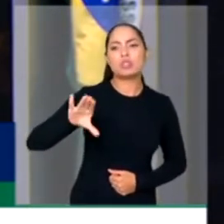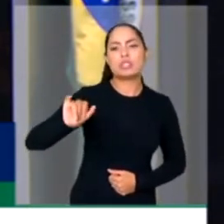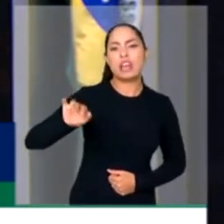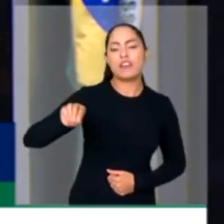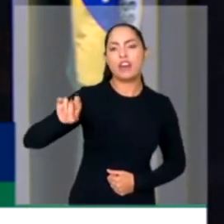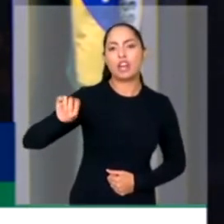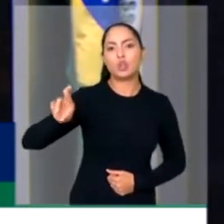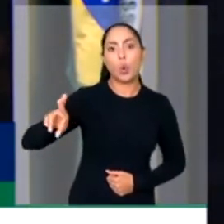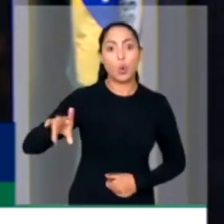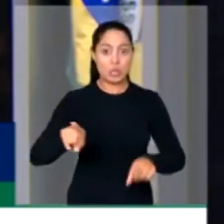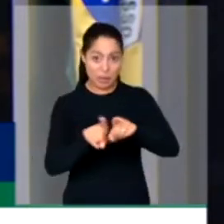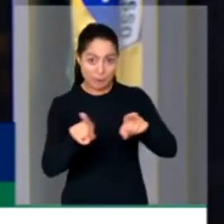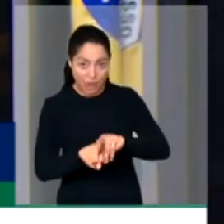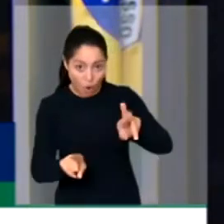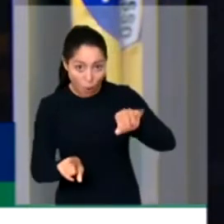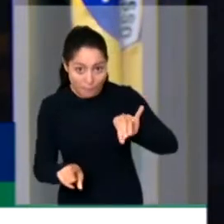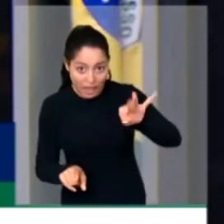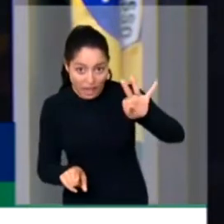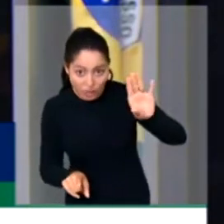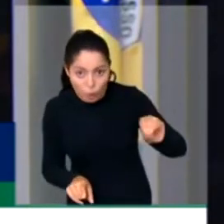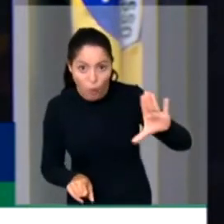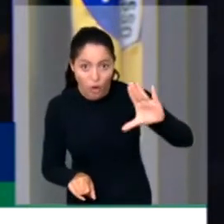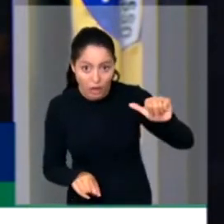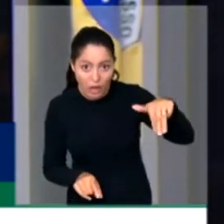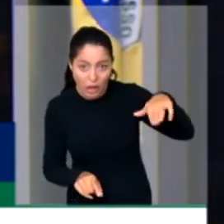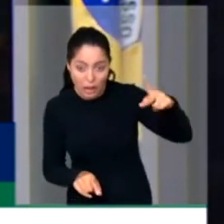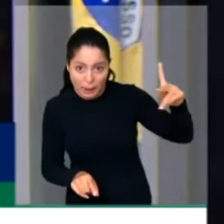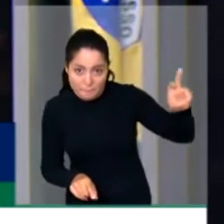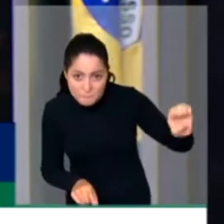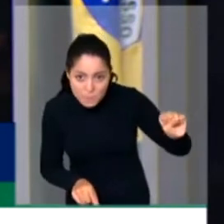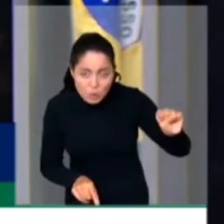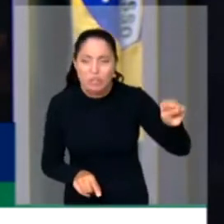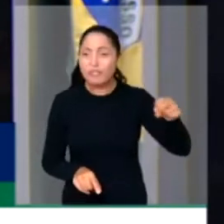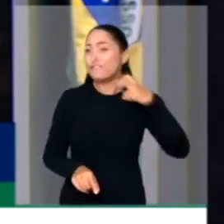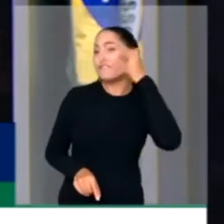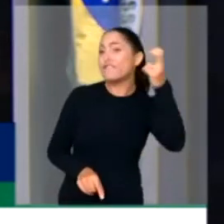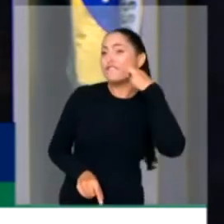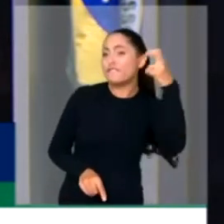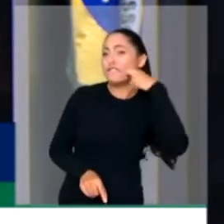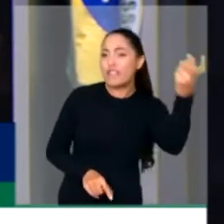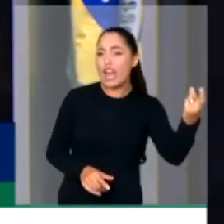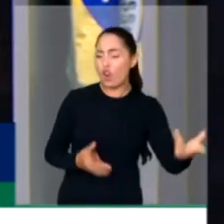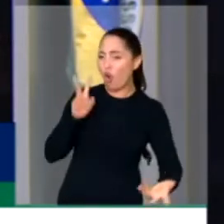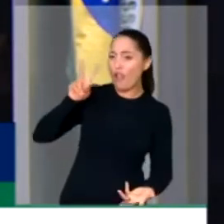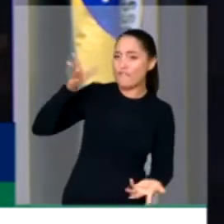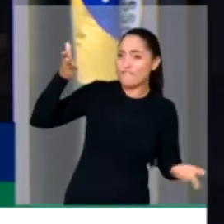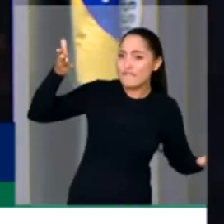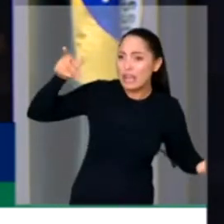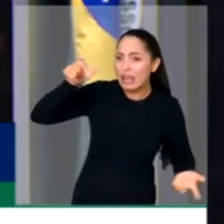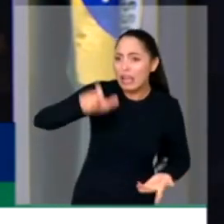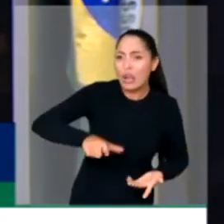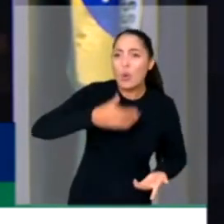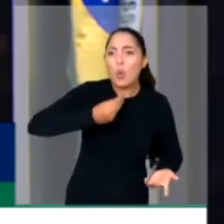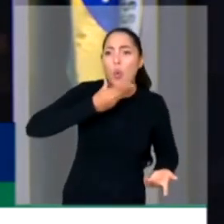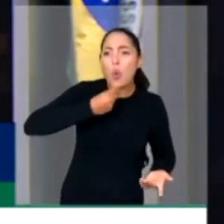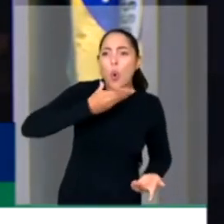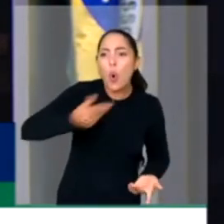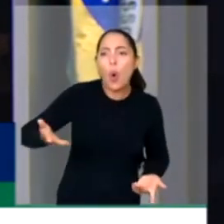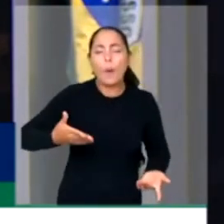Roberto Campos teria vergonha de ver um senhor como Paulo